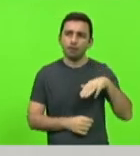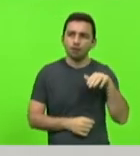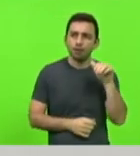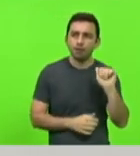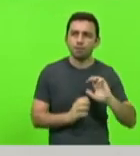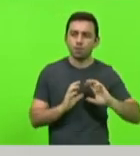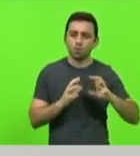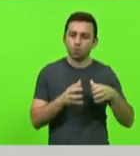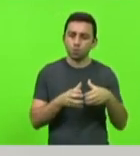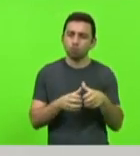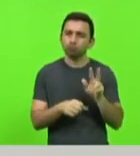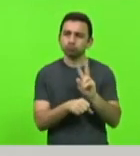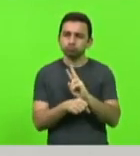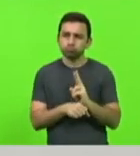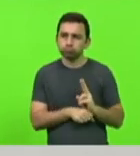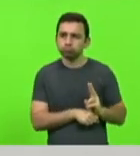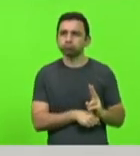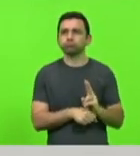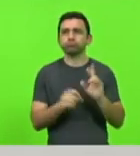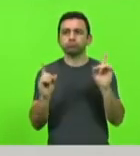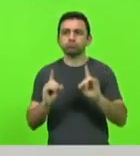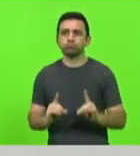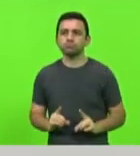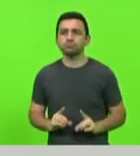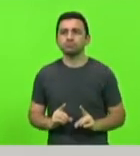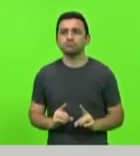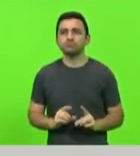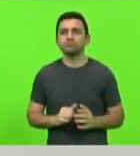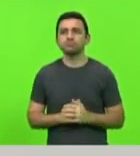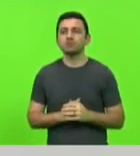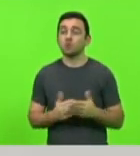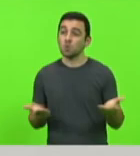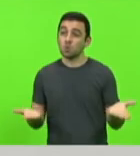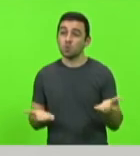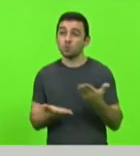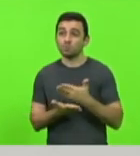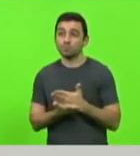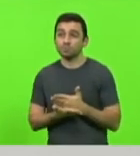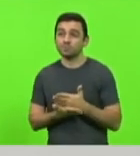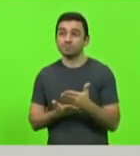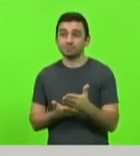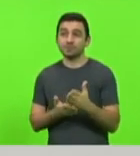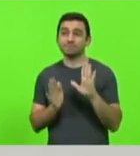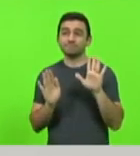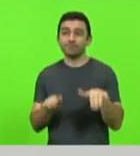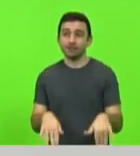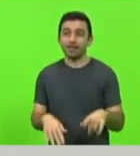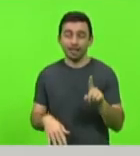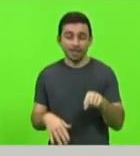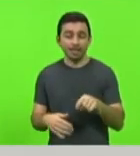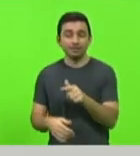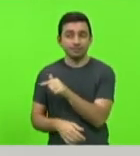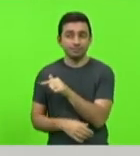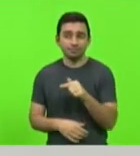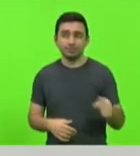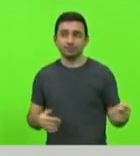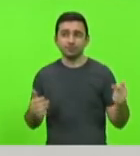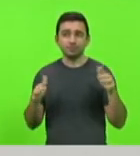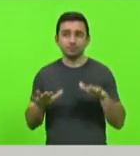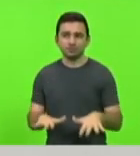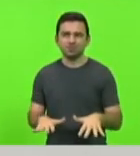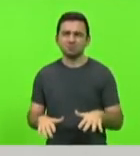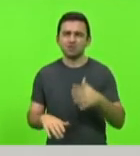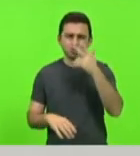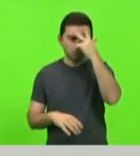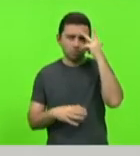que protegem a pessoa. E hoje começa, finalmente, a Semana Inclusiva. Tem muita gente